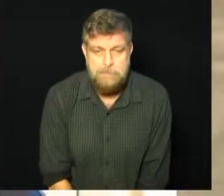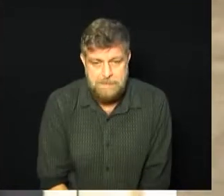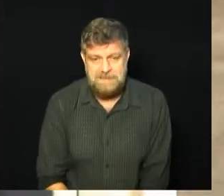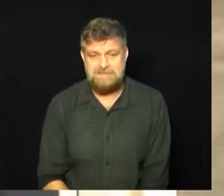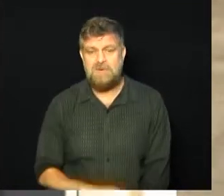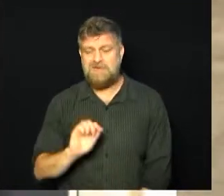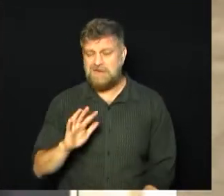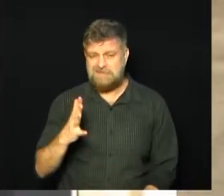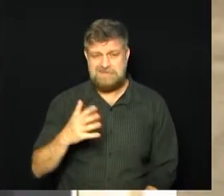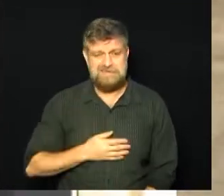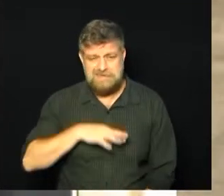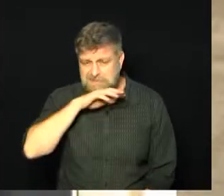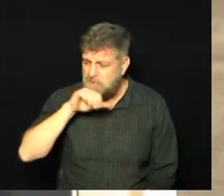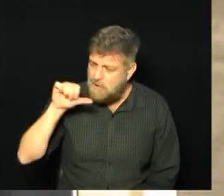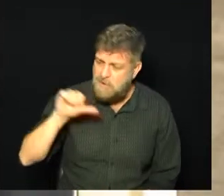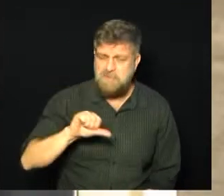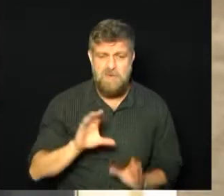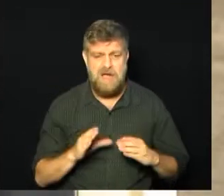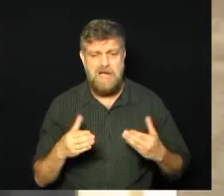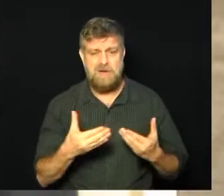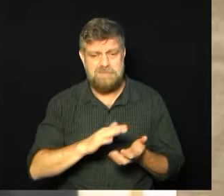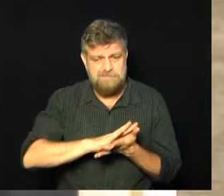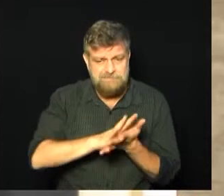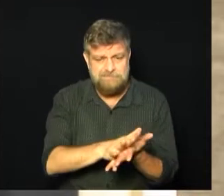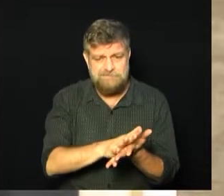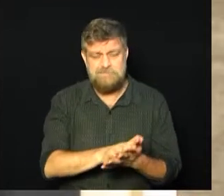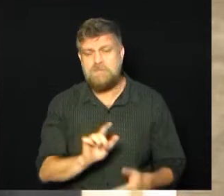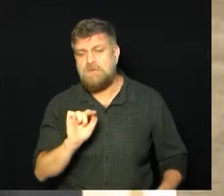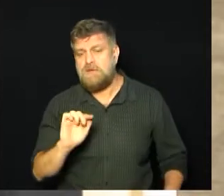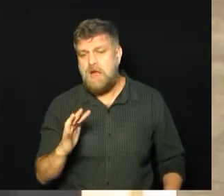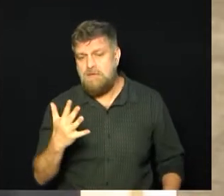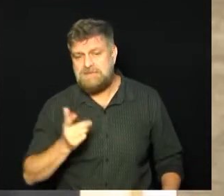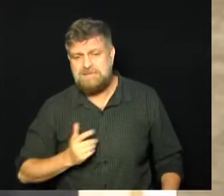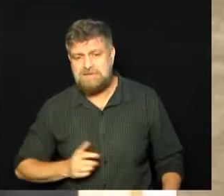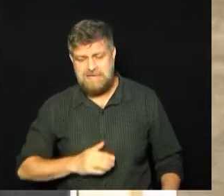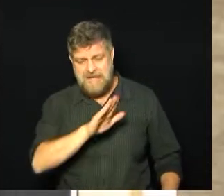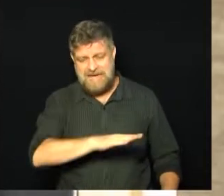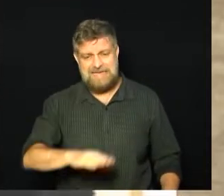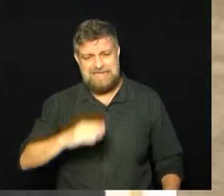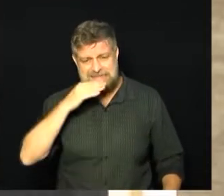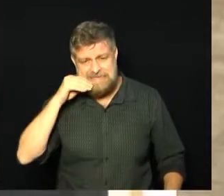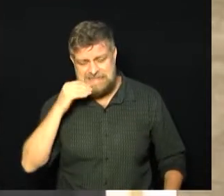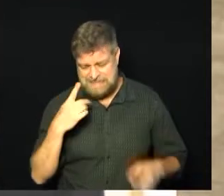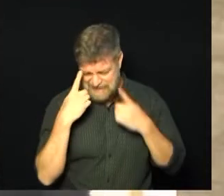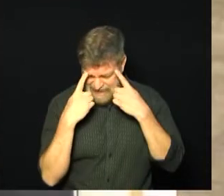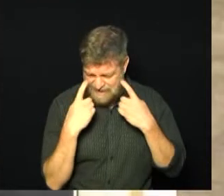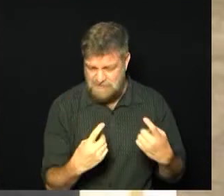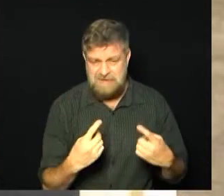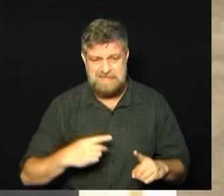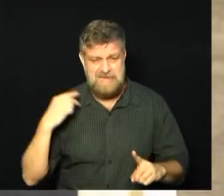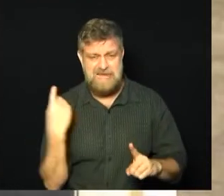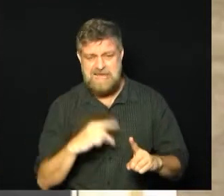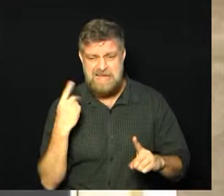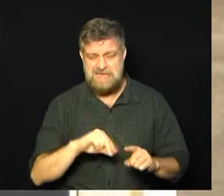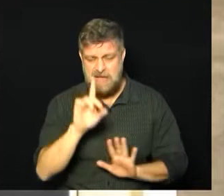que aflorou na nossa comunidade, no nosso meio, essa agressão, o fato de tirar os